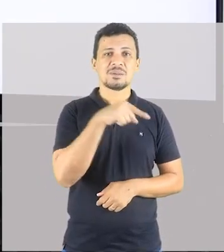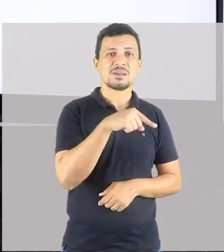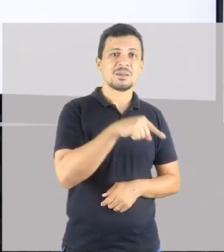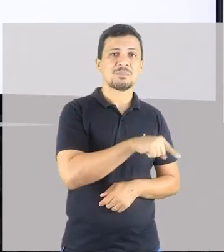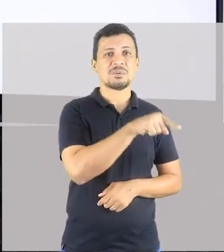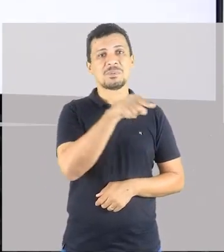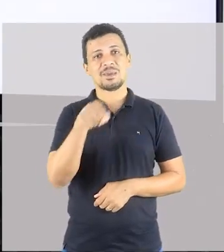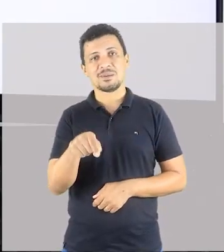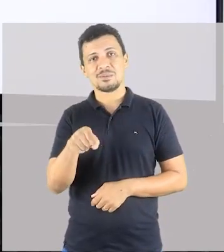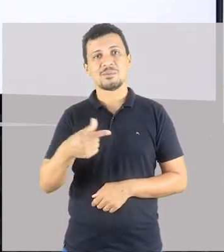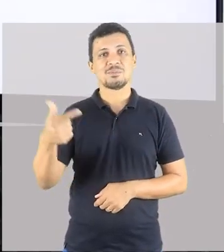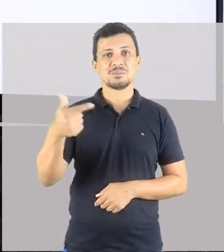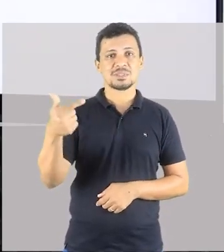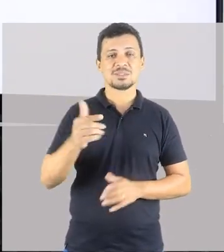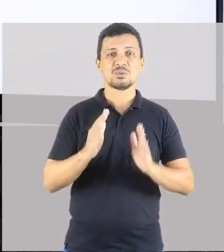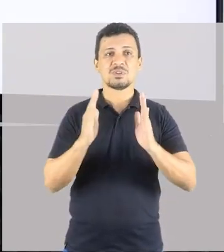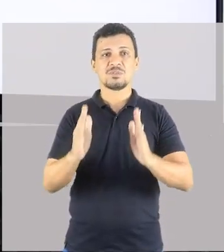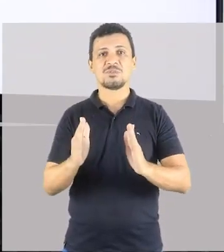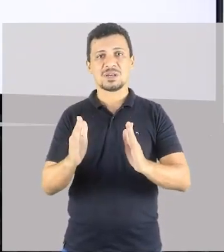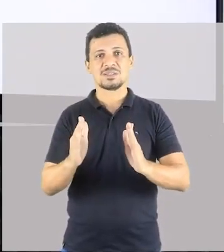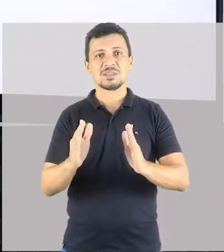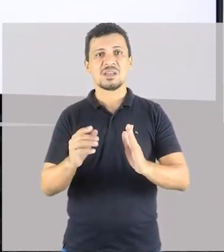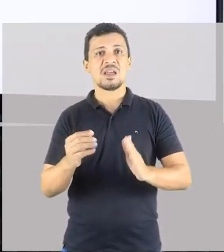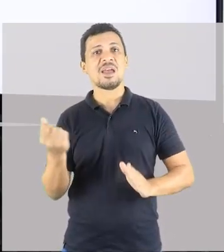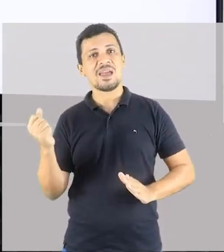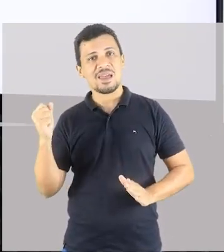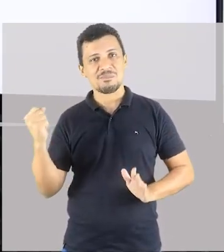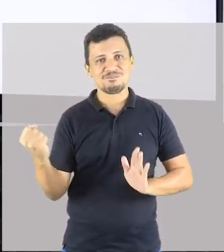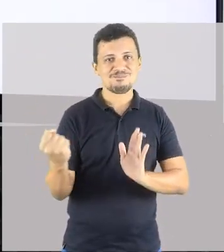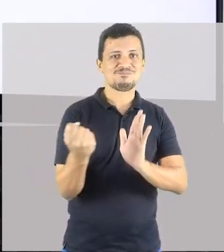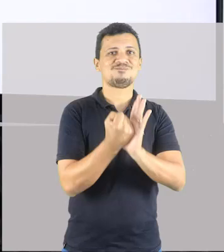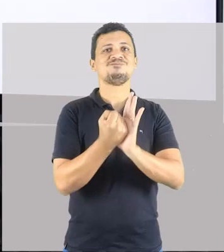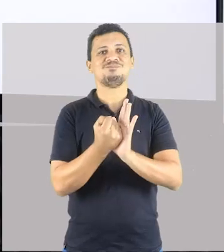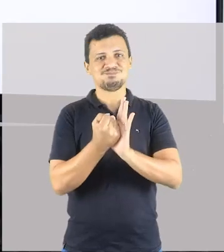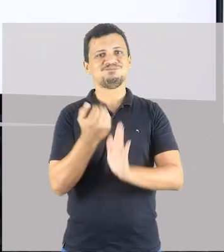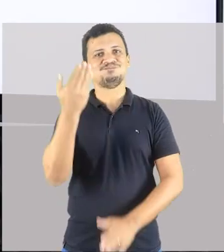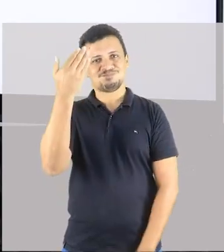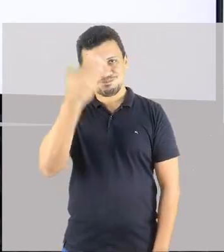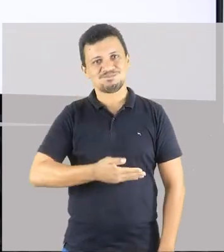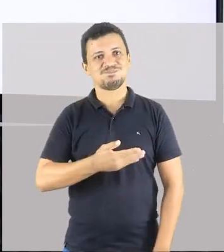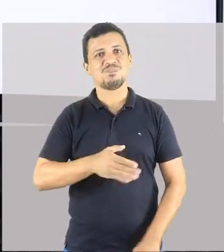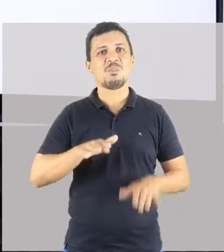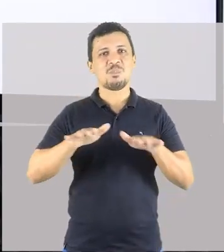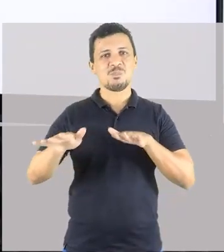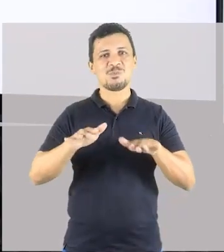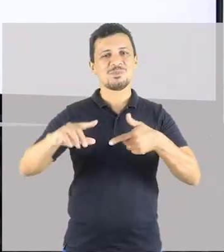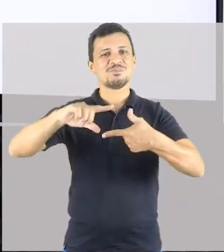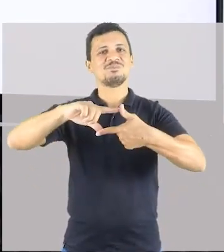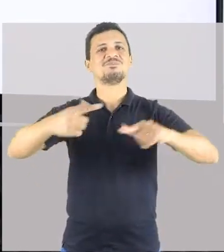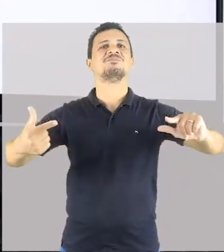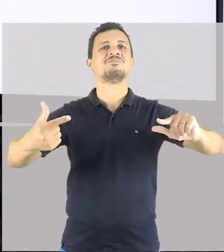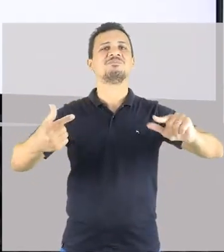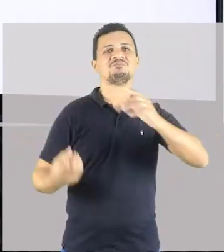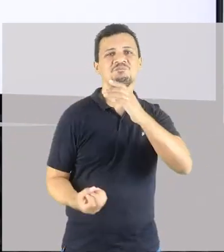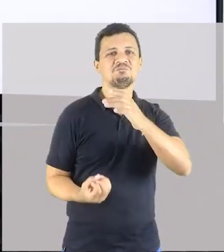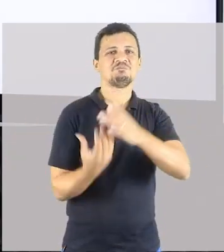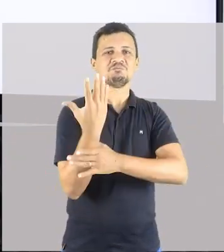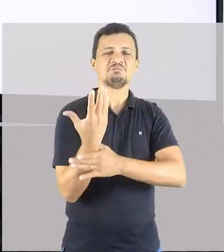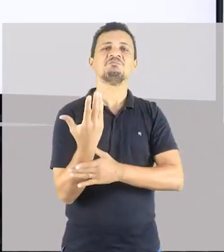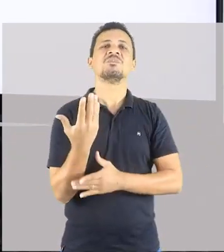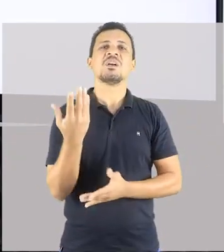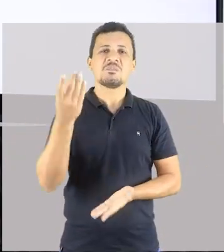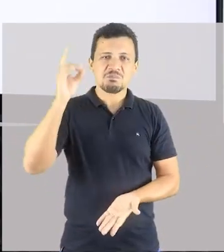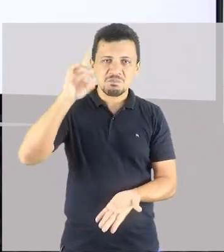fase para a segunda fase, a chamada fase da consolidação. Porque aí nós vamos ter agora a conquista, de